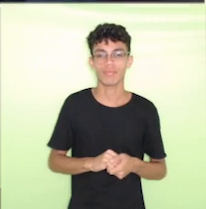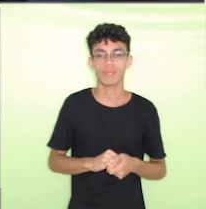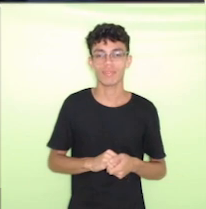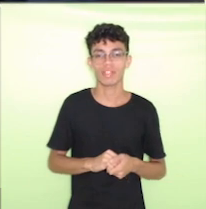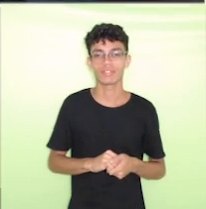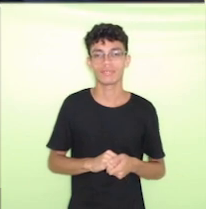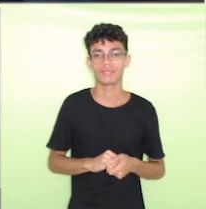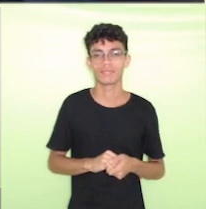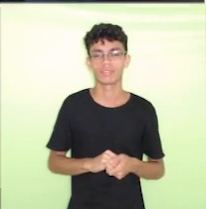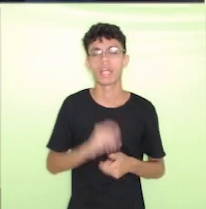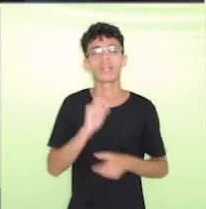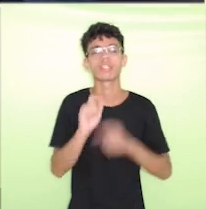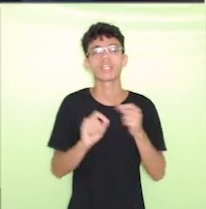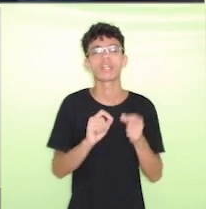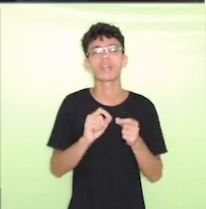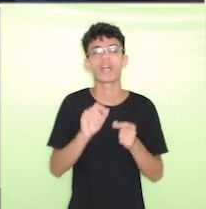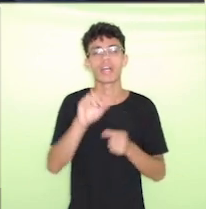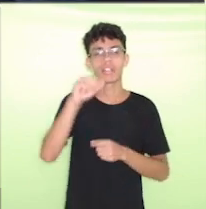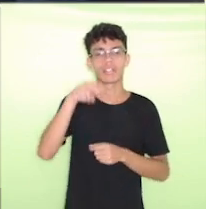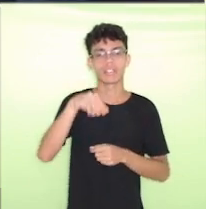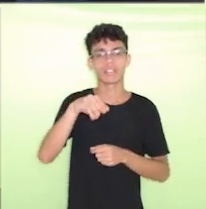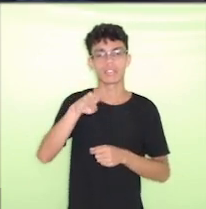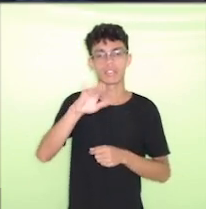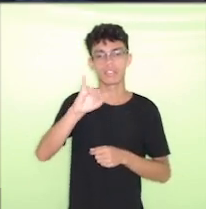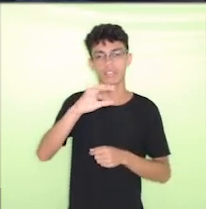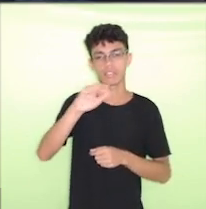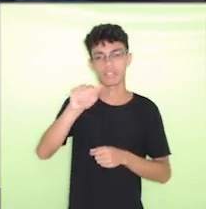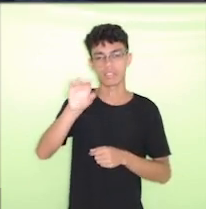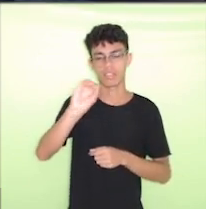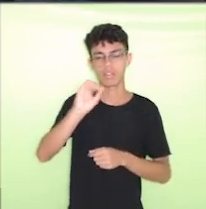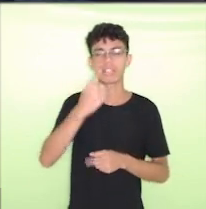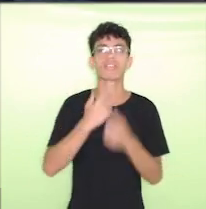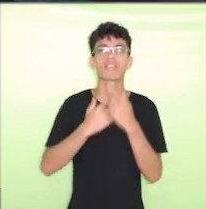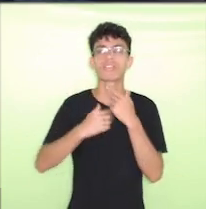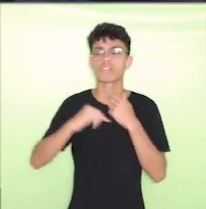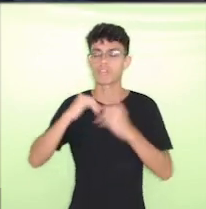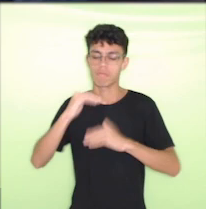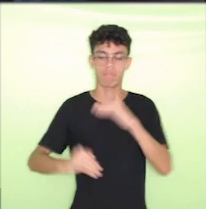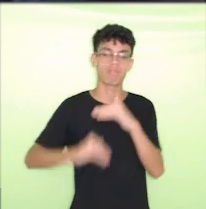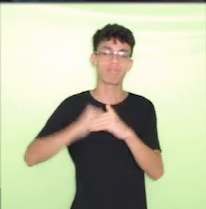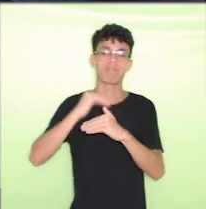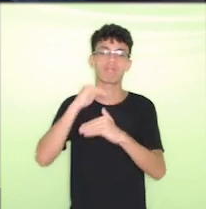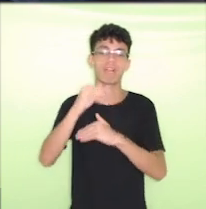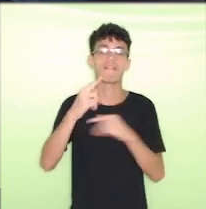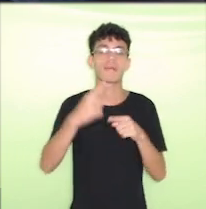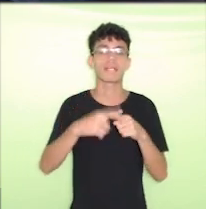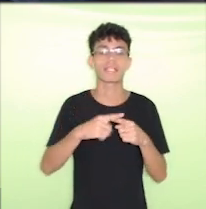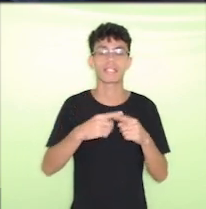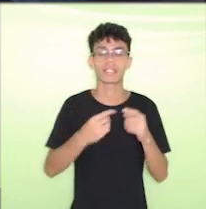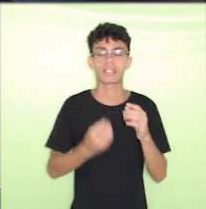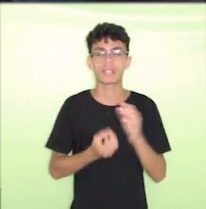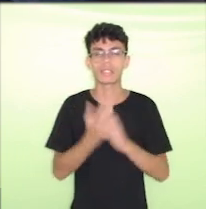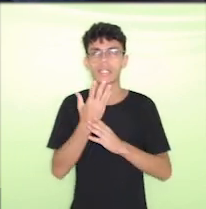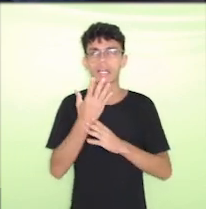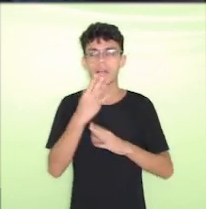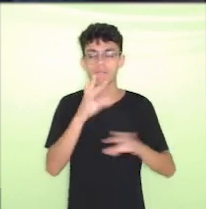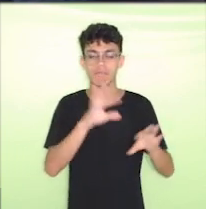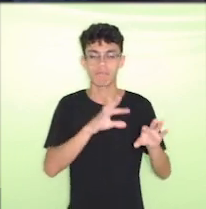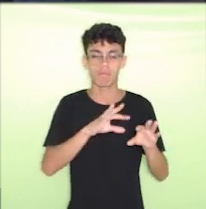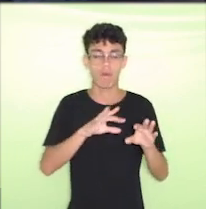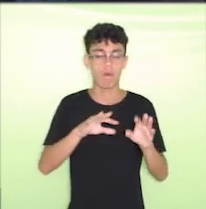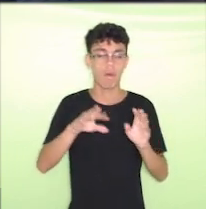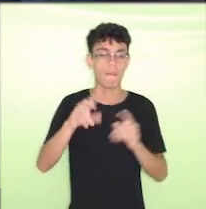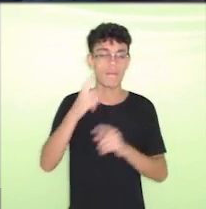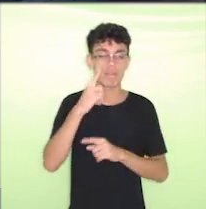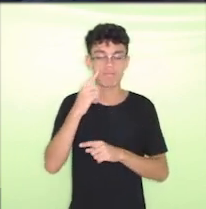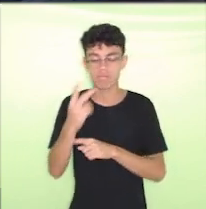Que espécie de ambição? O desejo de progredir, por exemplo. Por que não criar o cargo de vigilante para as classes?